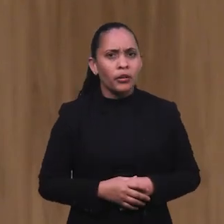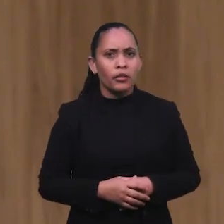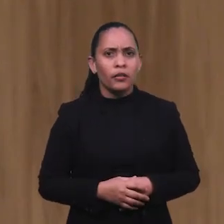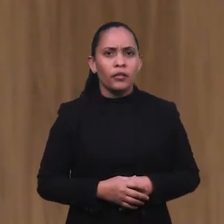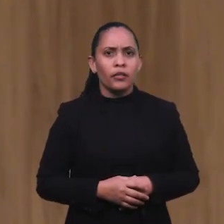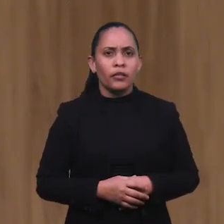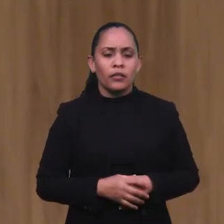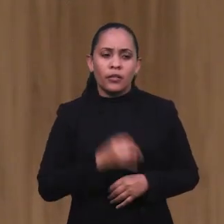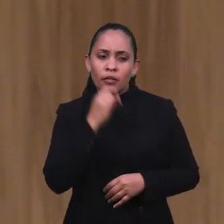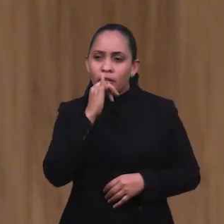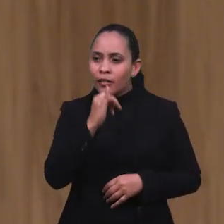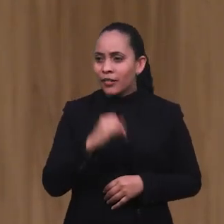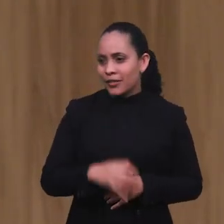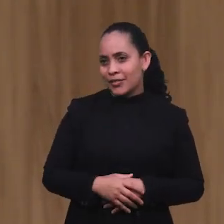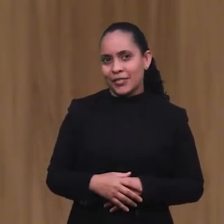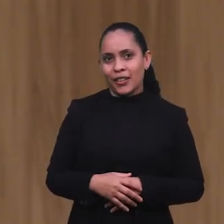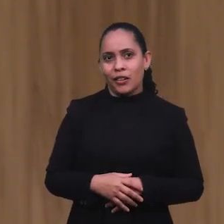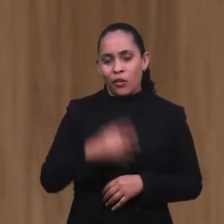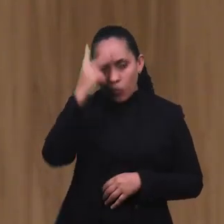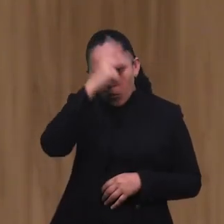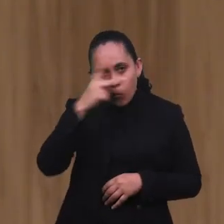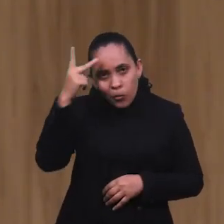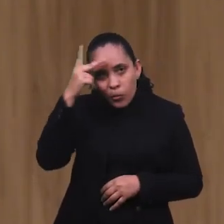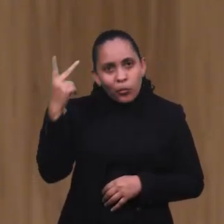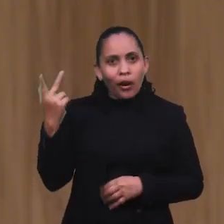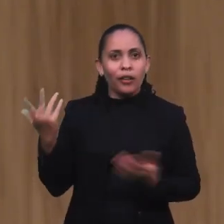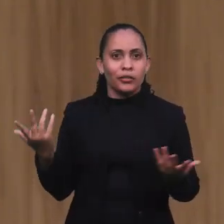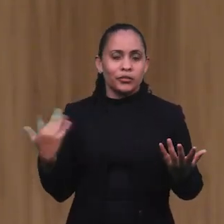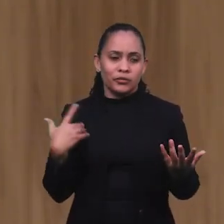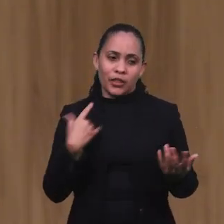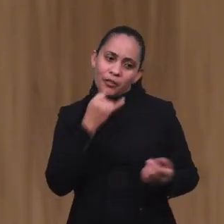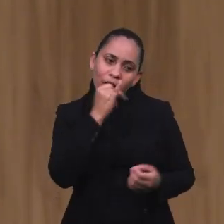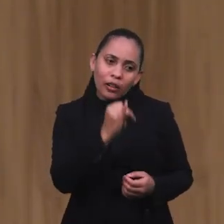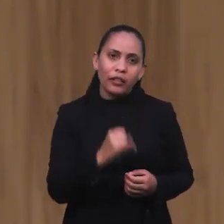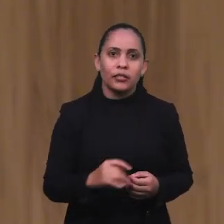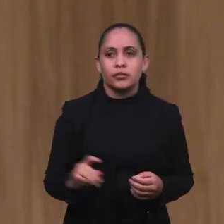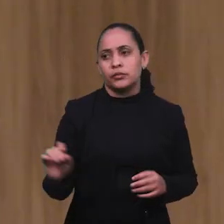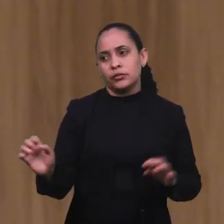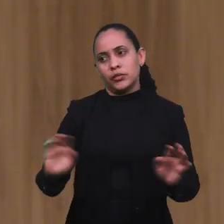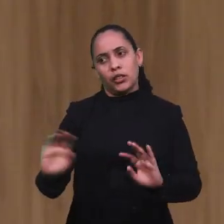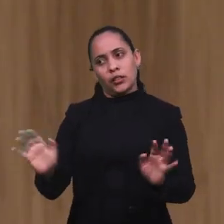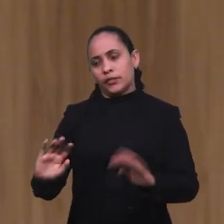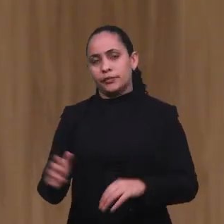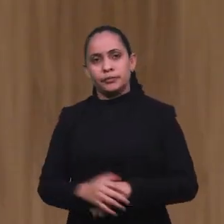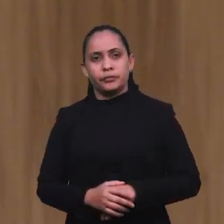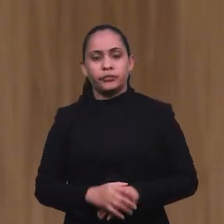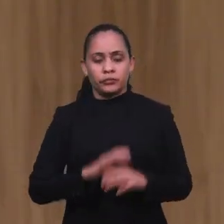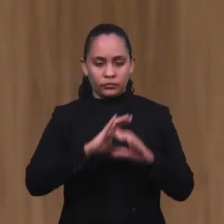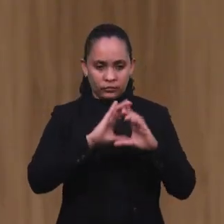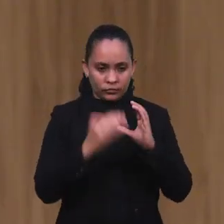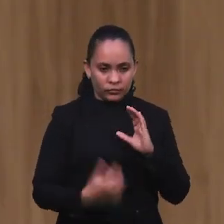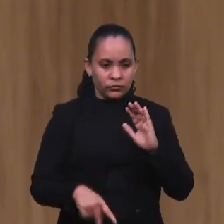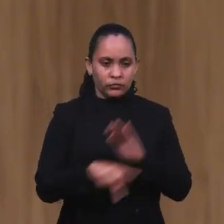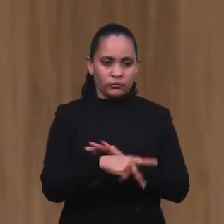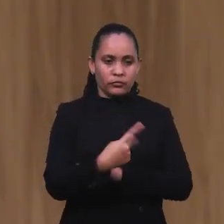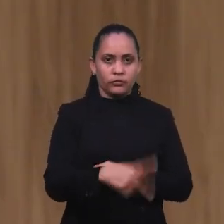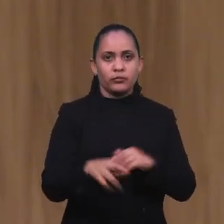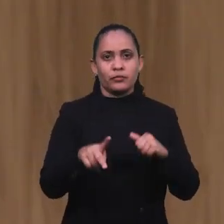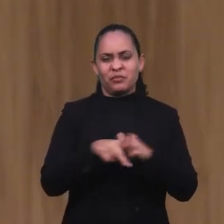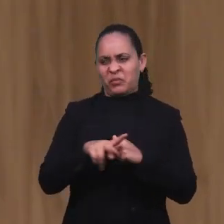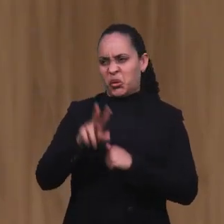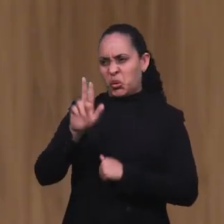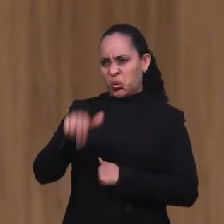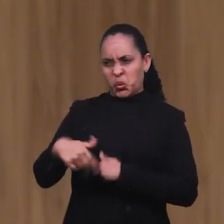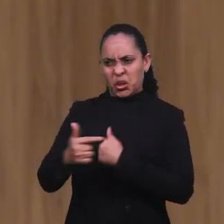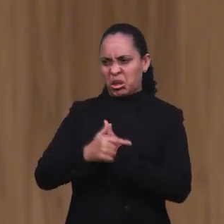ter coragem de chamar a atenção do Papa hoje? Algum deles vai ter coragem? Então, tudo isso. Então, são características que Pedro nunca foi